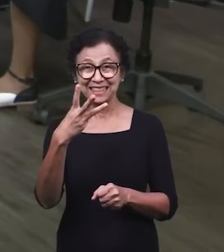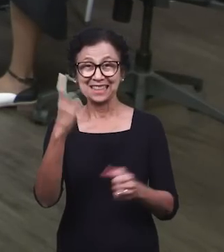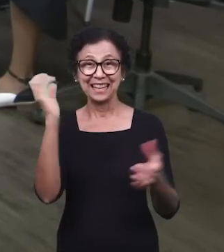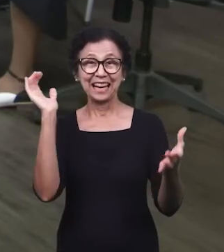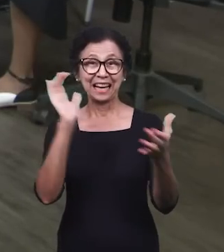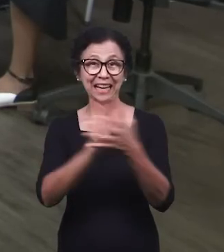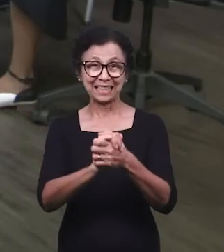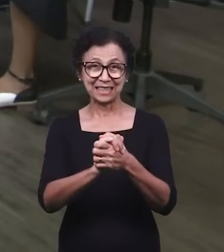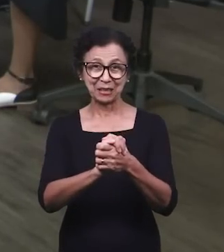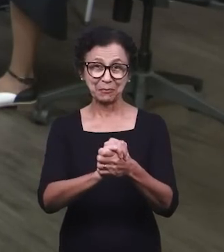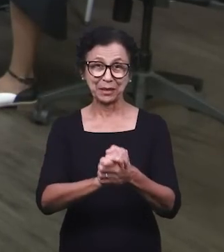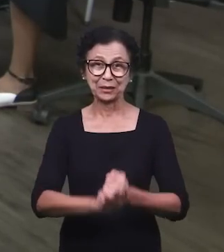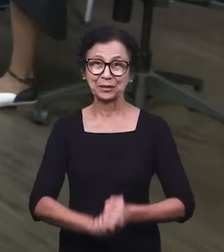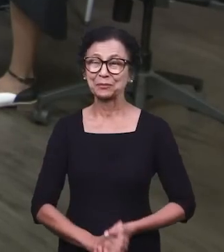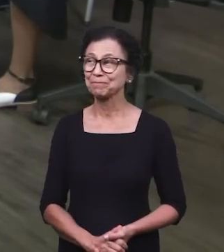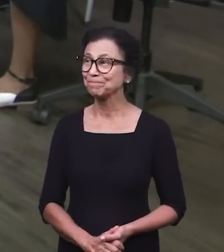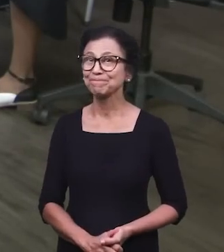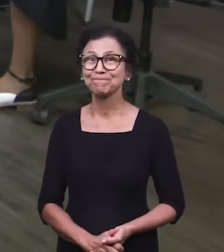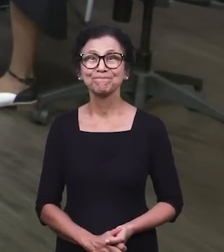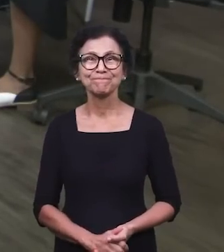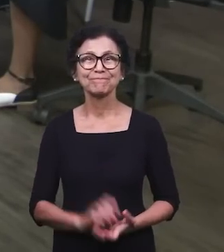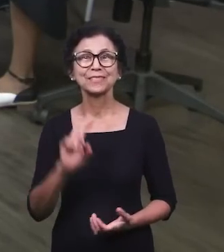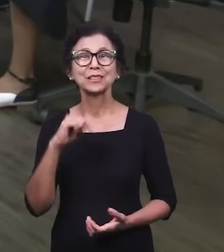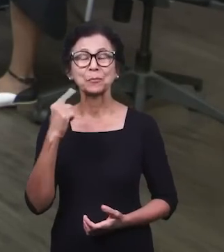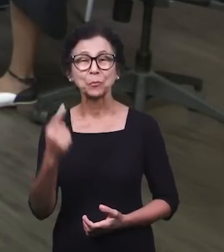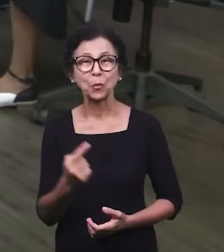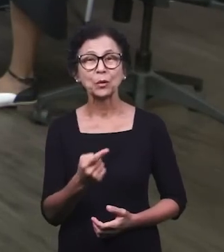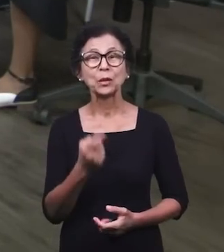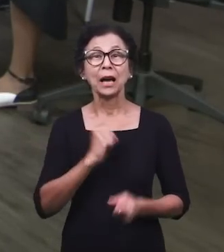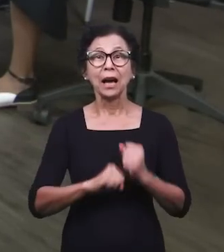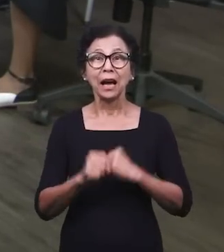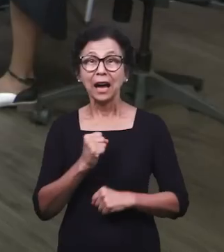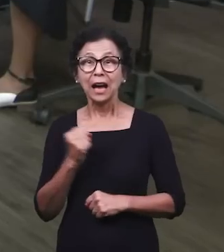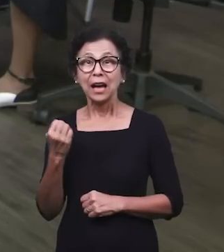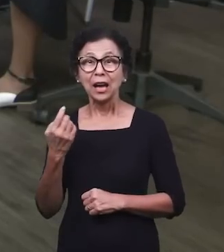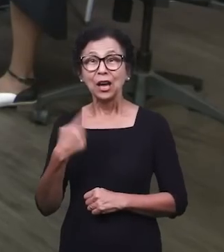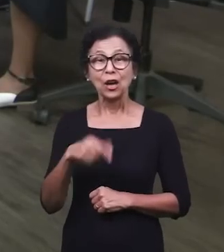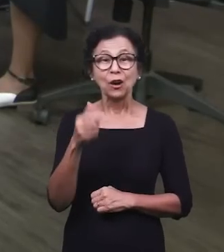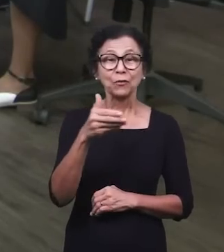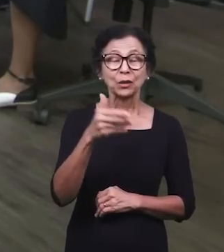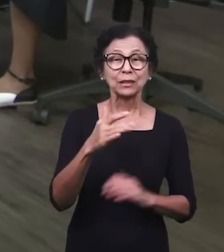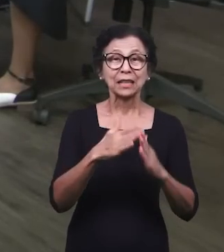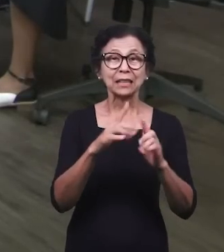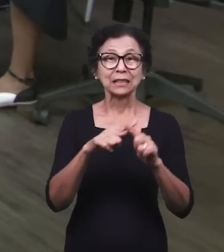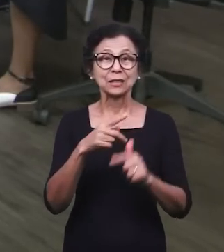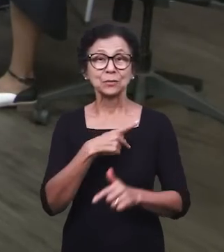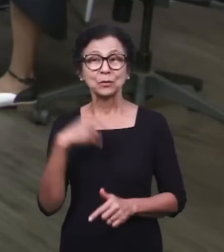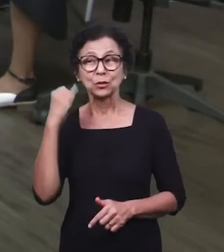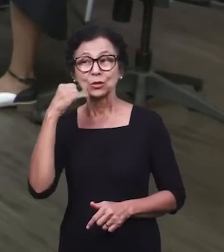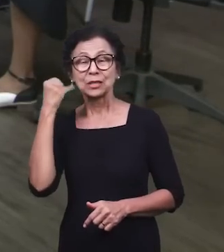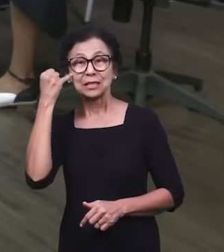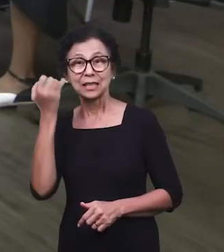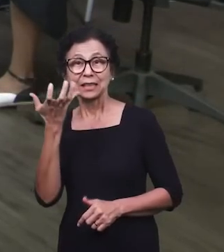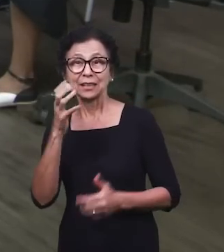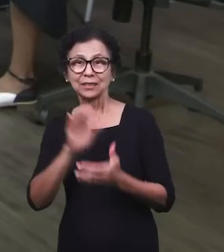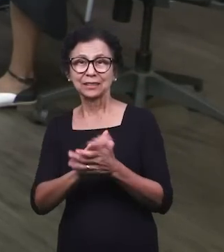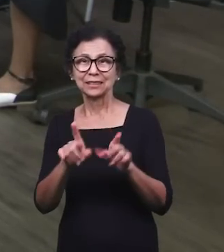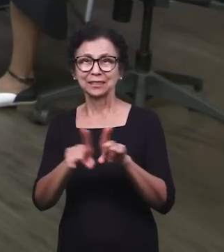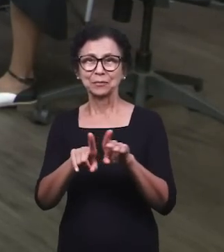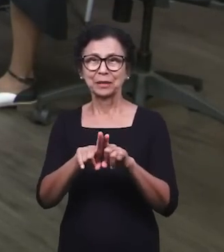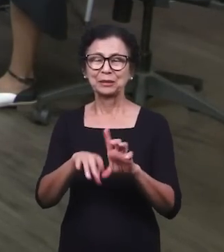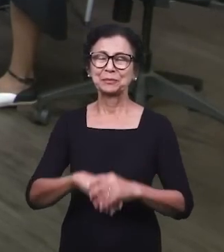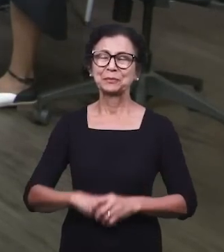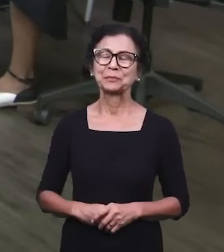E aí foi um problema que todo mundo queria para aquela igreja, para casar também. Mas vamos lá, vamos seguir com o programa. A gente tem